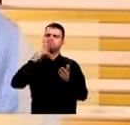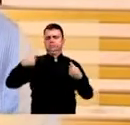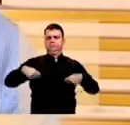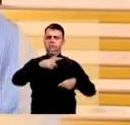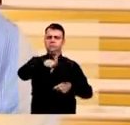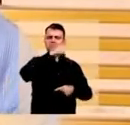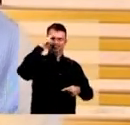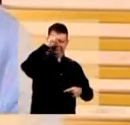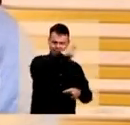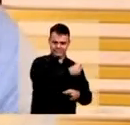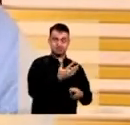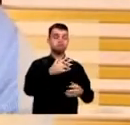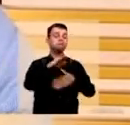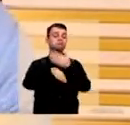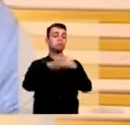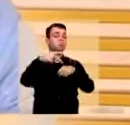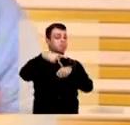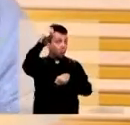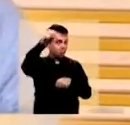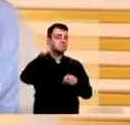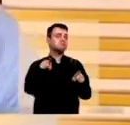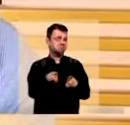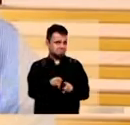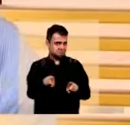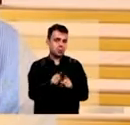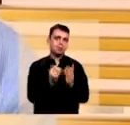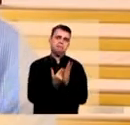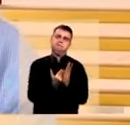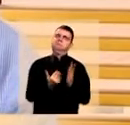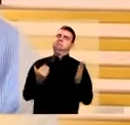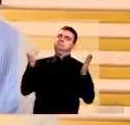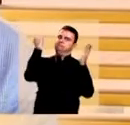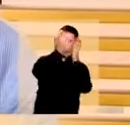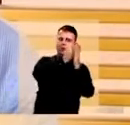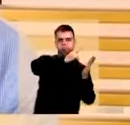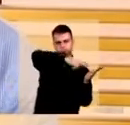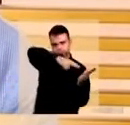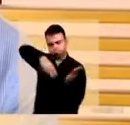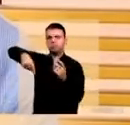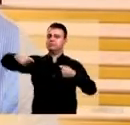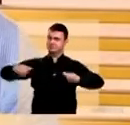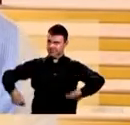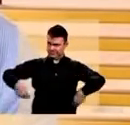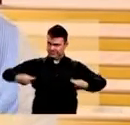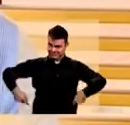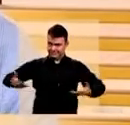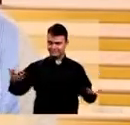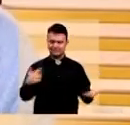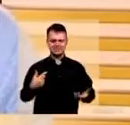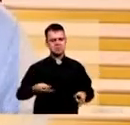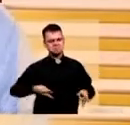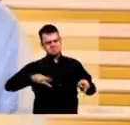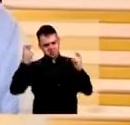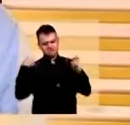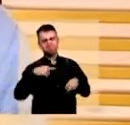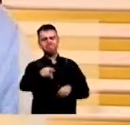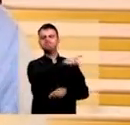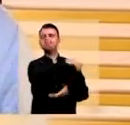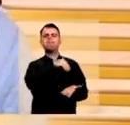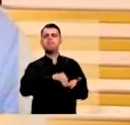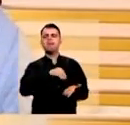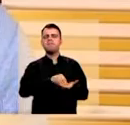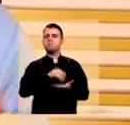pouco essa dificuldade. E na pós-graduação essa dificuldade aumenta mais ainda, né? Então, o que eu vejo aí, o